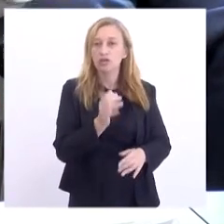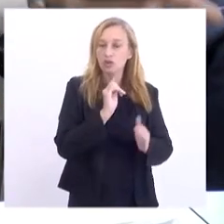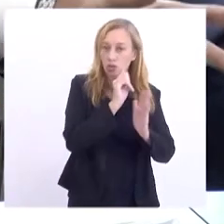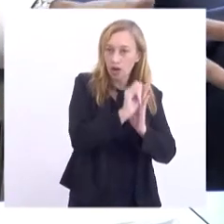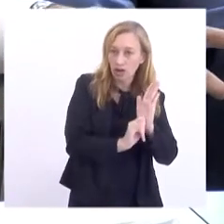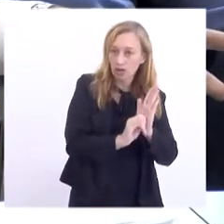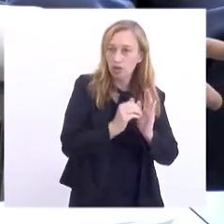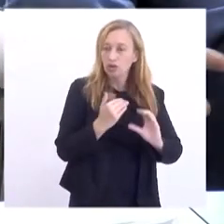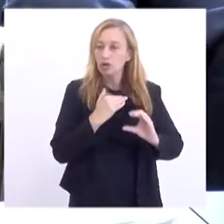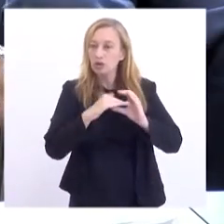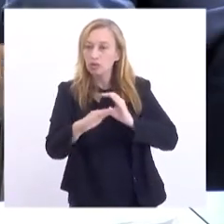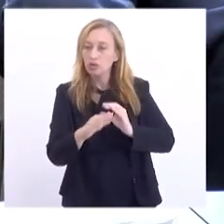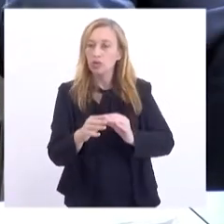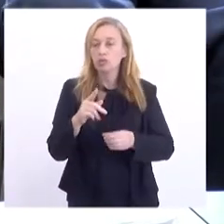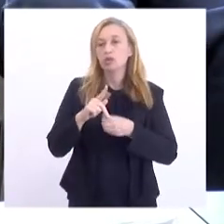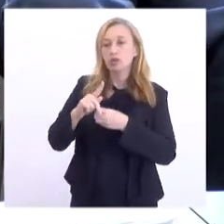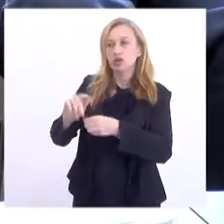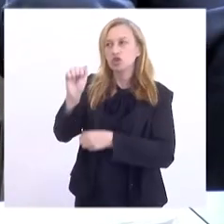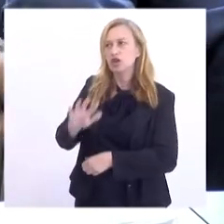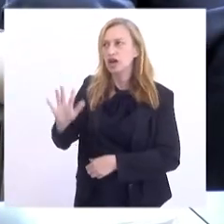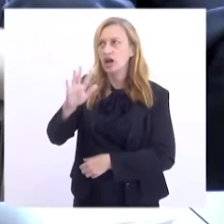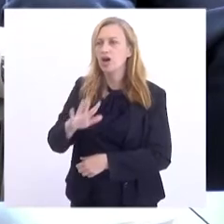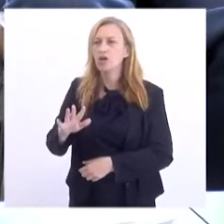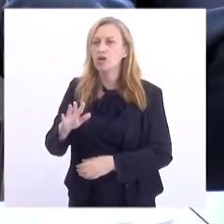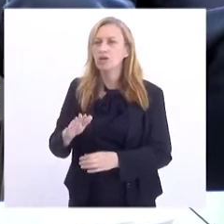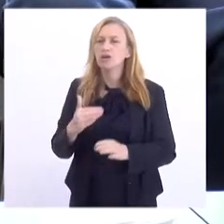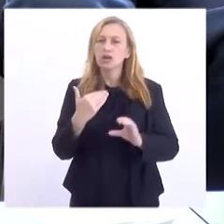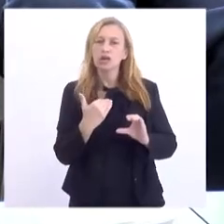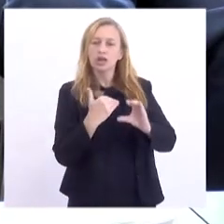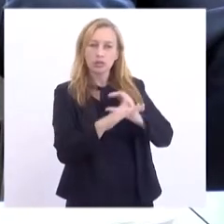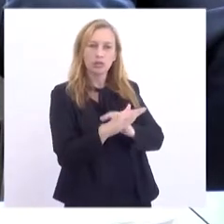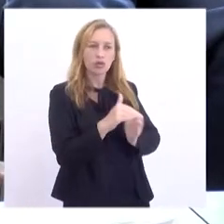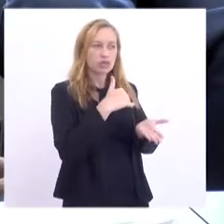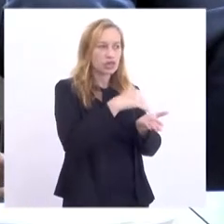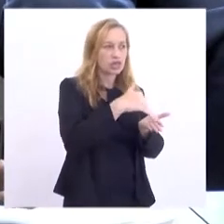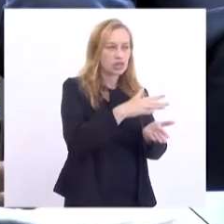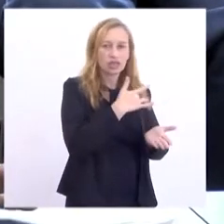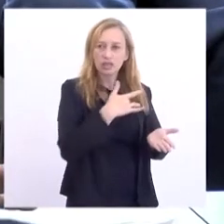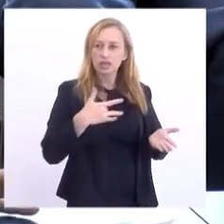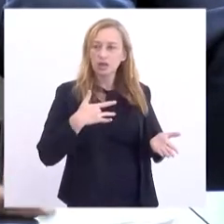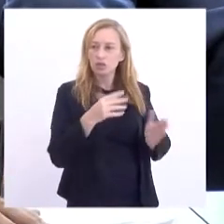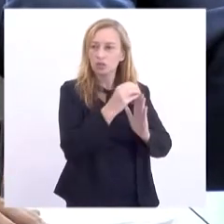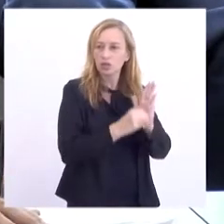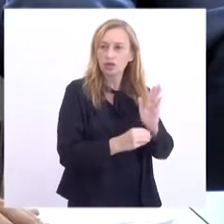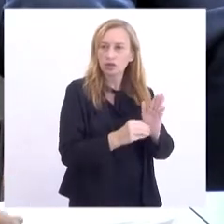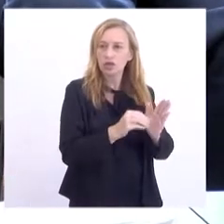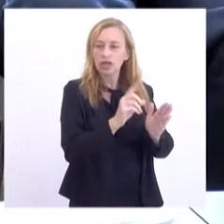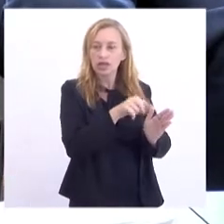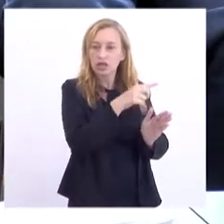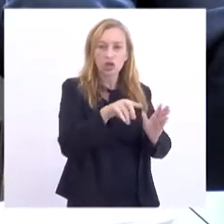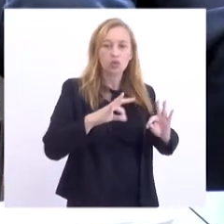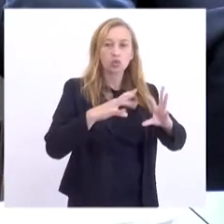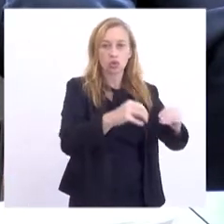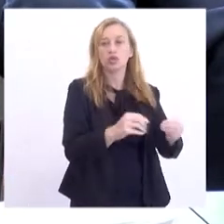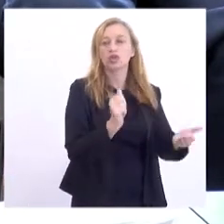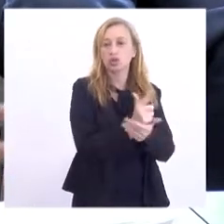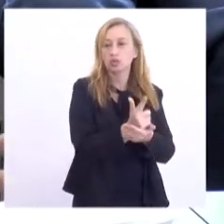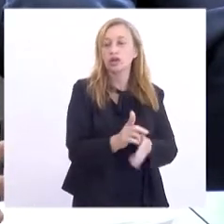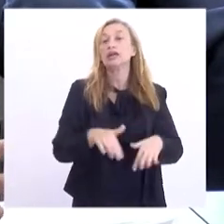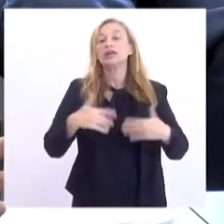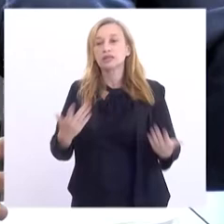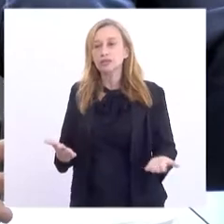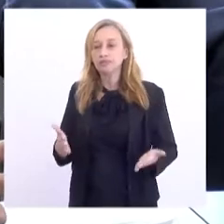um relatório caminhoto o procurador-geral a época procurador-geral encaminhou um ofício pelo secretário de saúde que isso estou todas essas contas assim